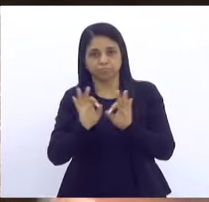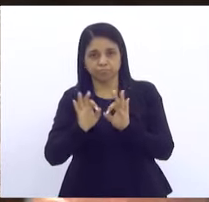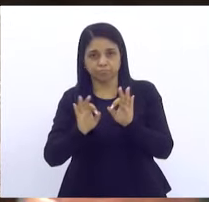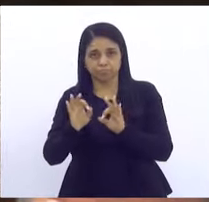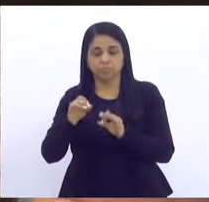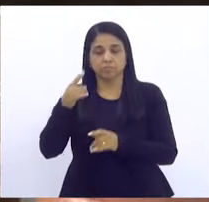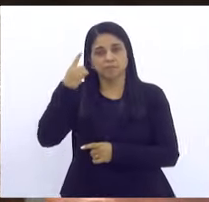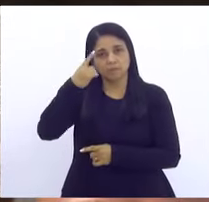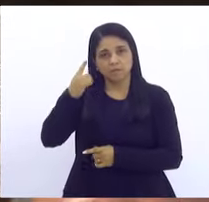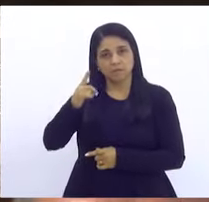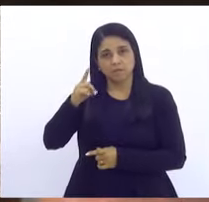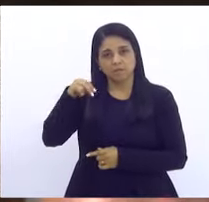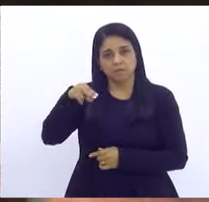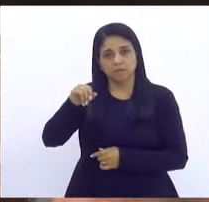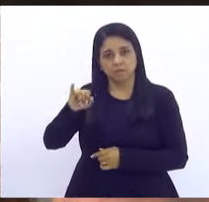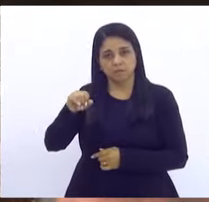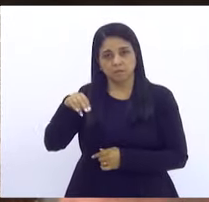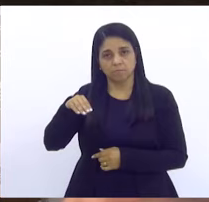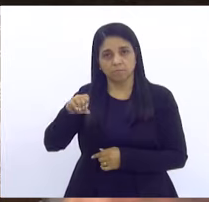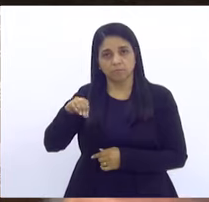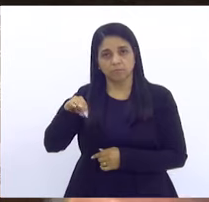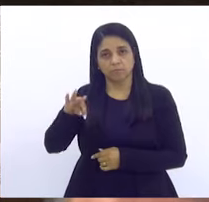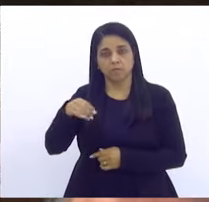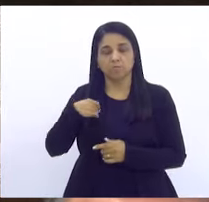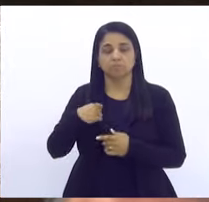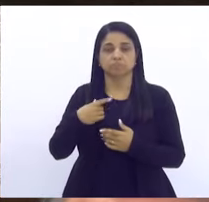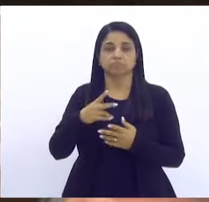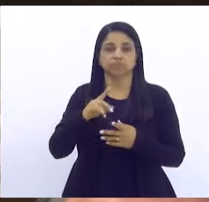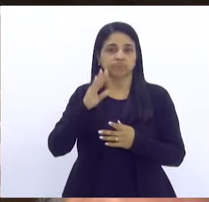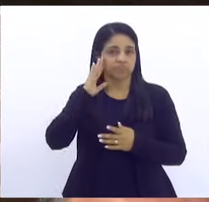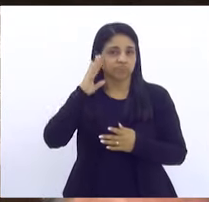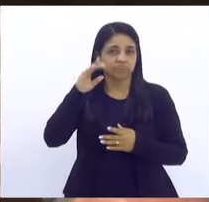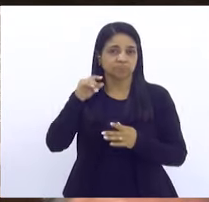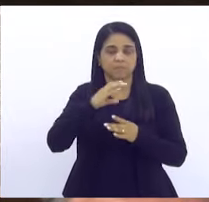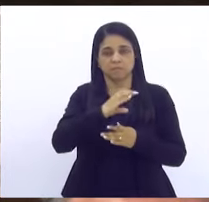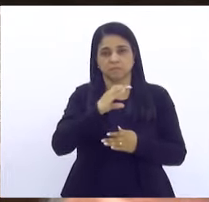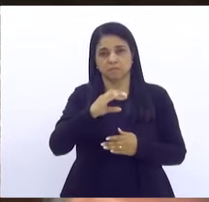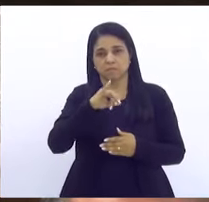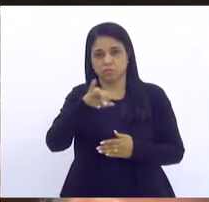dá prioridade na tramitação, não só no âmbito da CCJ,